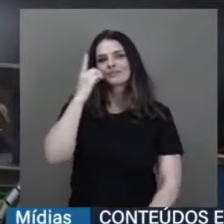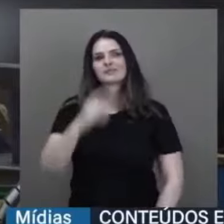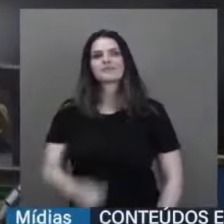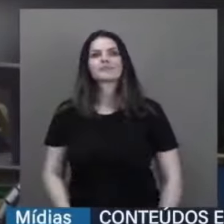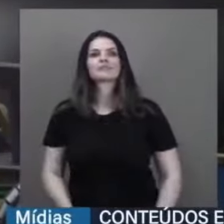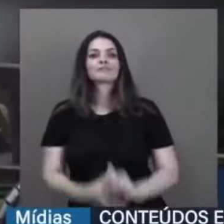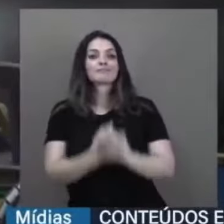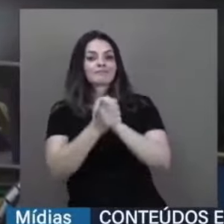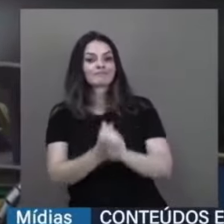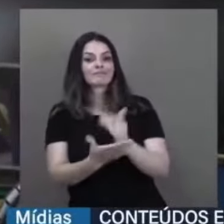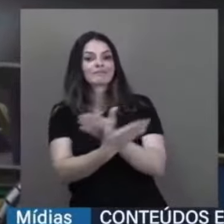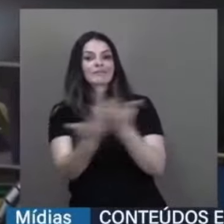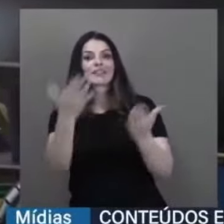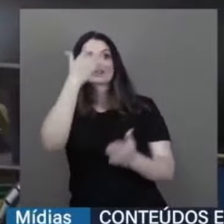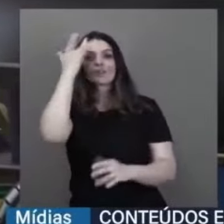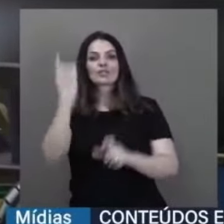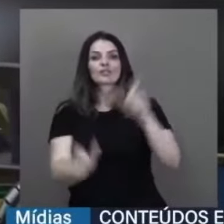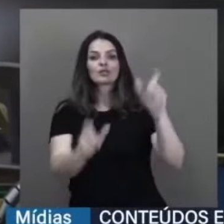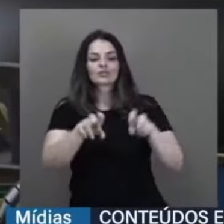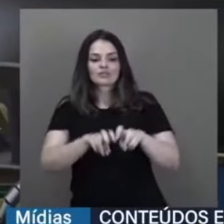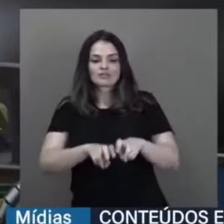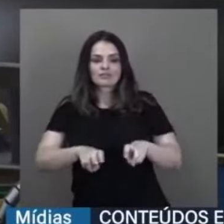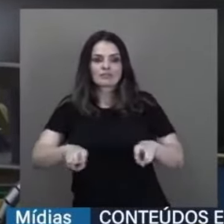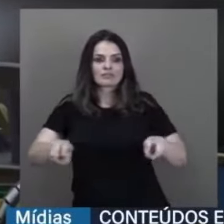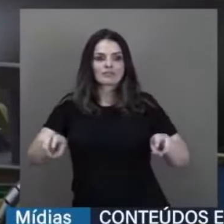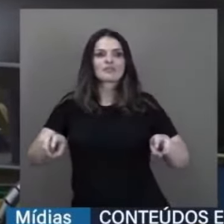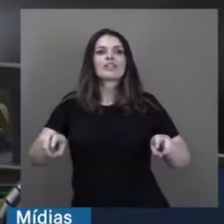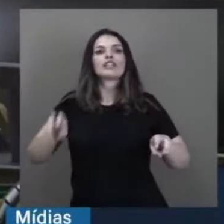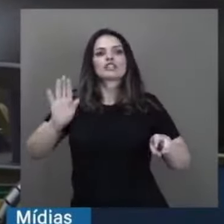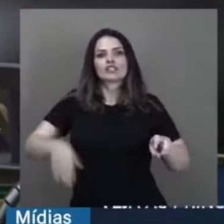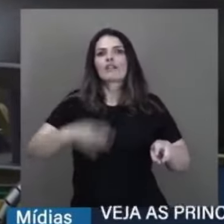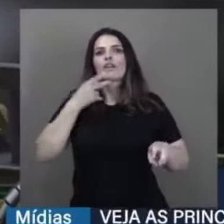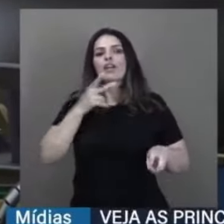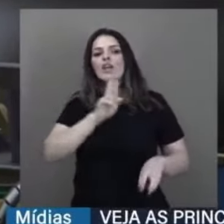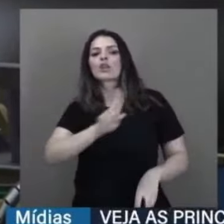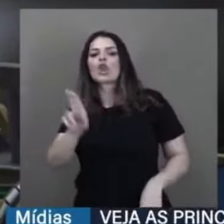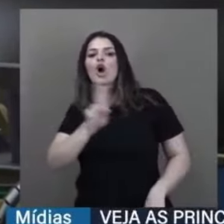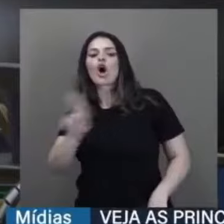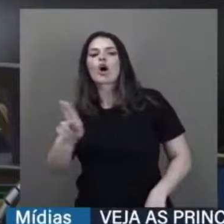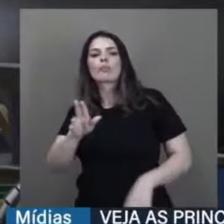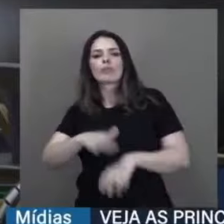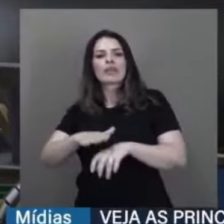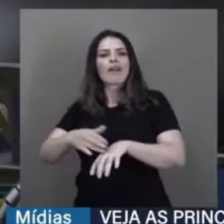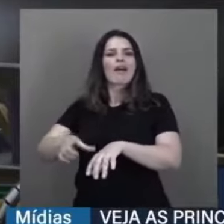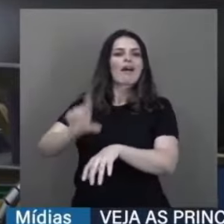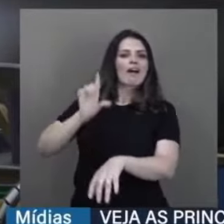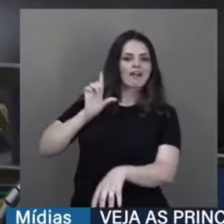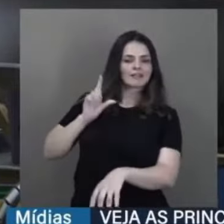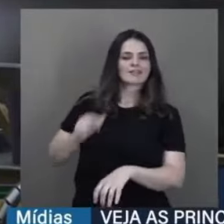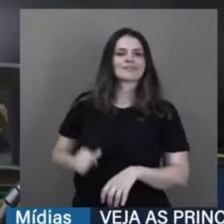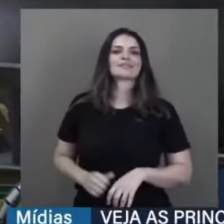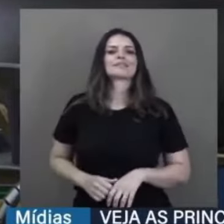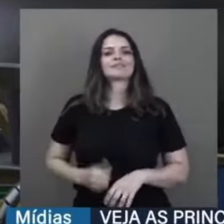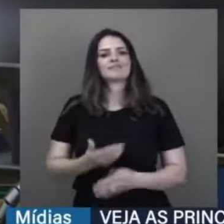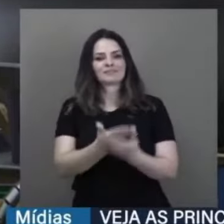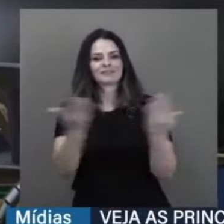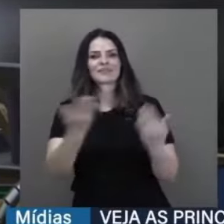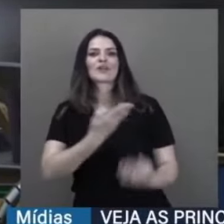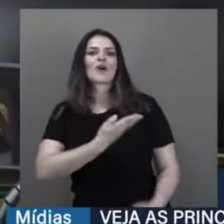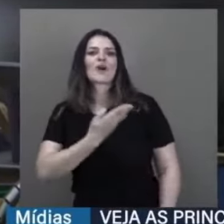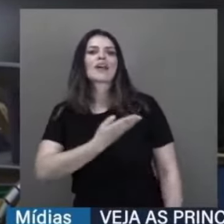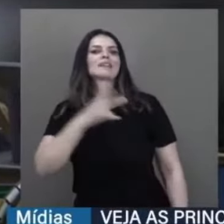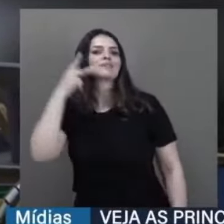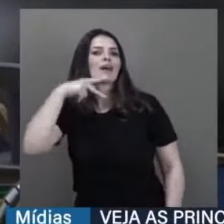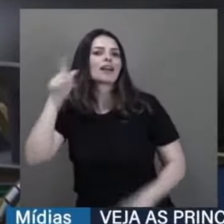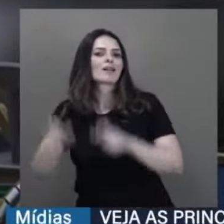cumprimento todas as autoridades que compõem a mesa Já devidamente nominadas por esta presidência todos os nossos colegas parlamentares